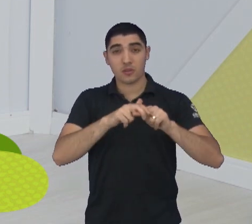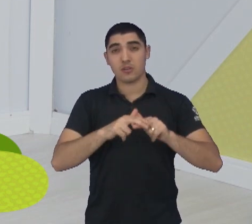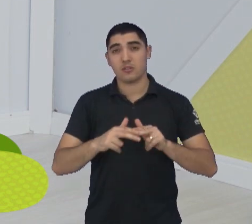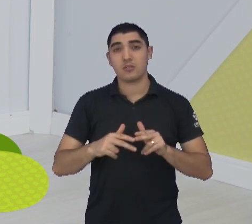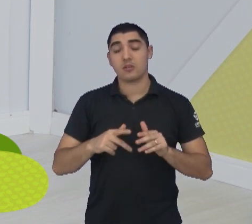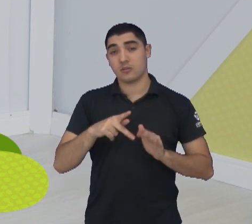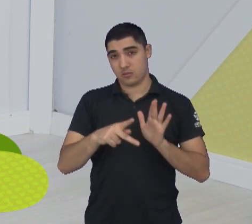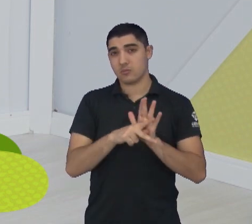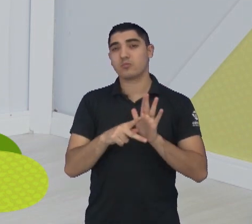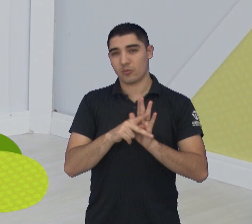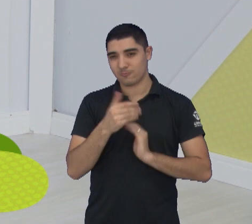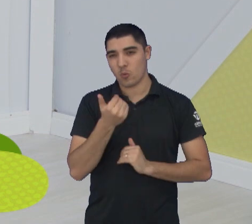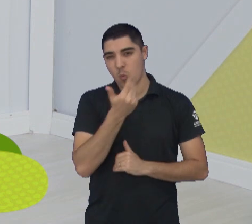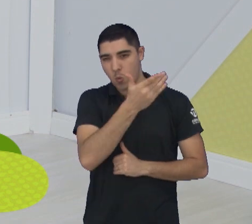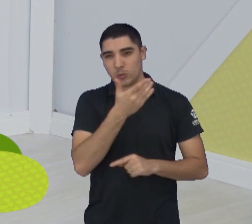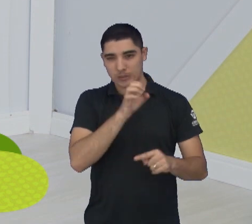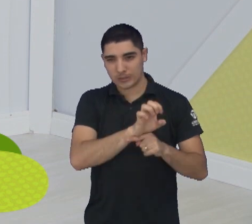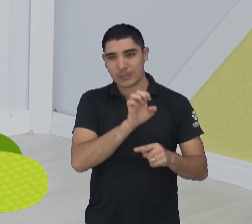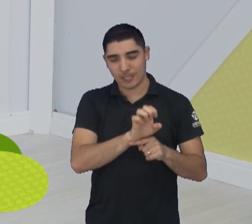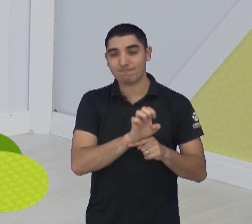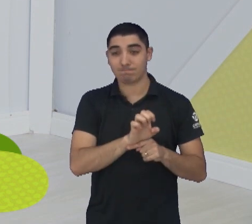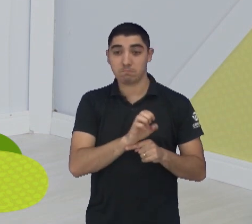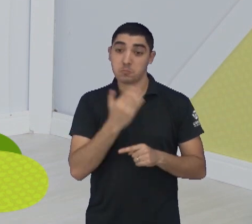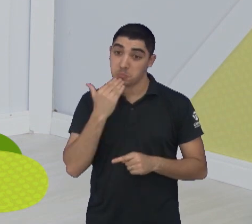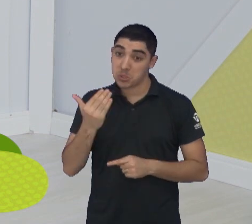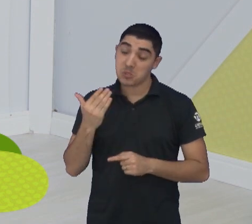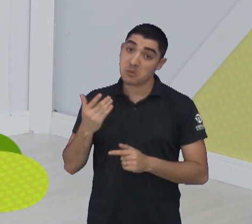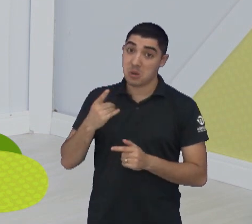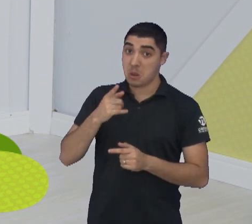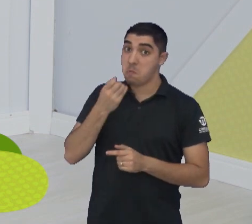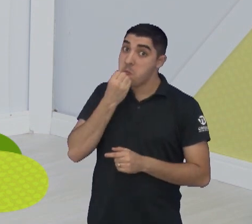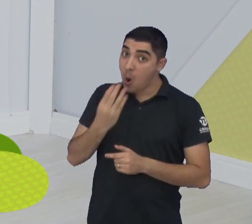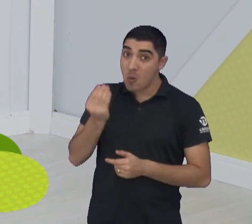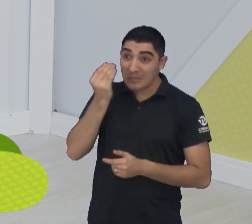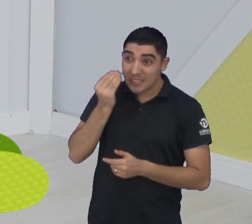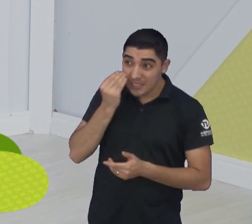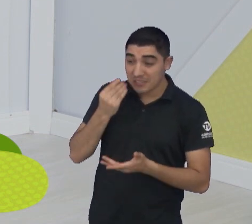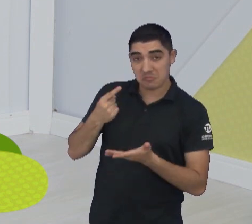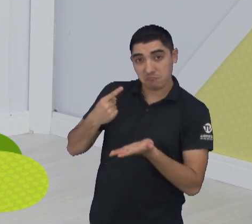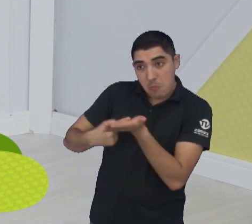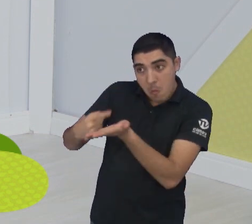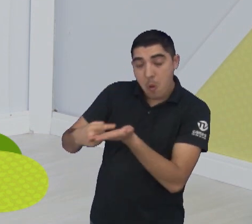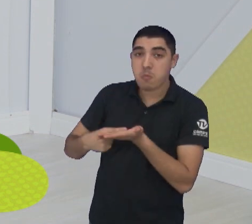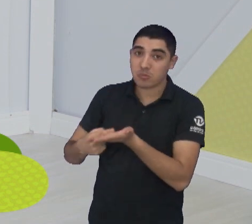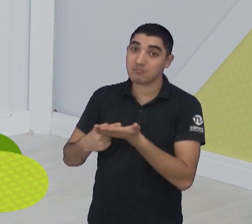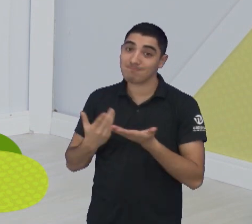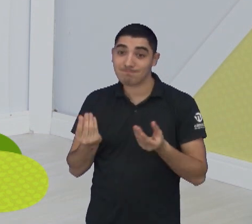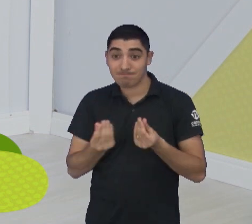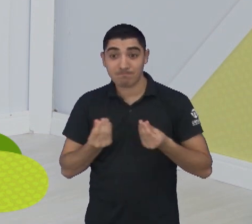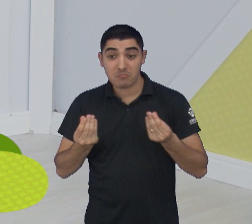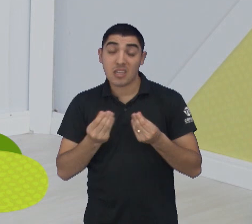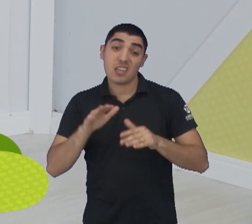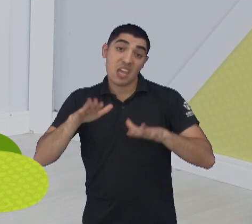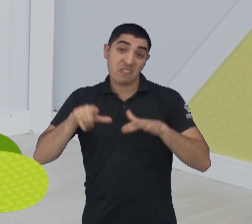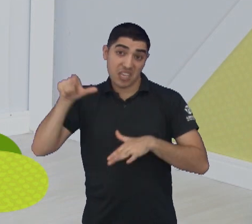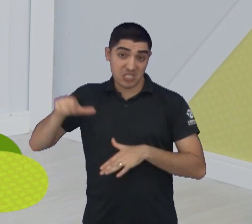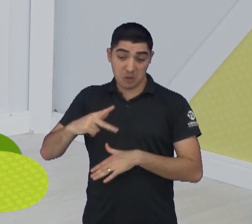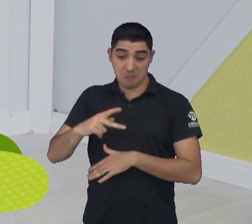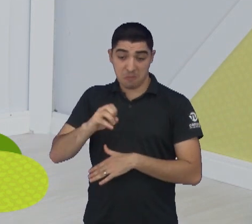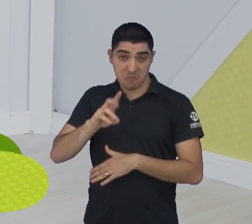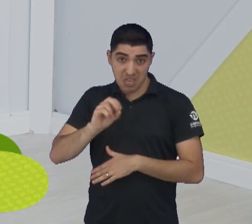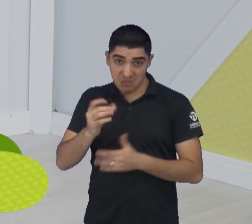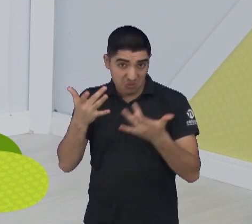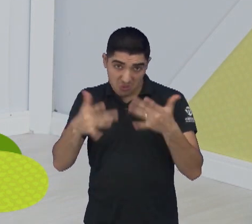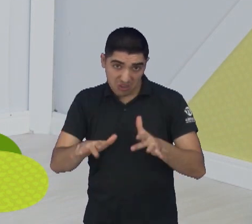diretoria sabe, porém não foi divulgado, ele tem uma proposta boa para o futebol alagoano, e se o jogador também não está querendo ficar e tem uma proposta